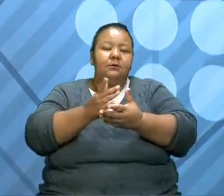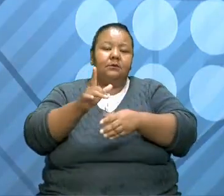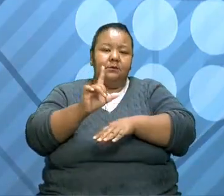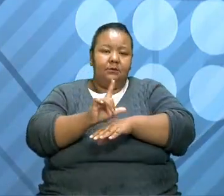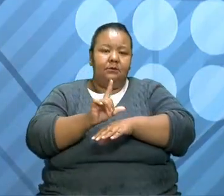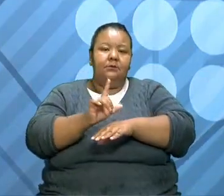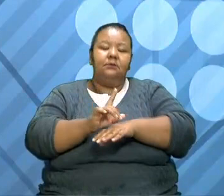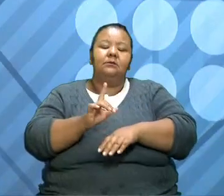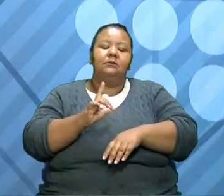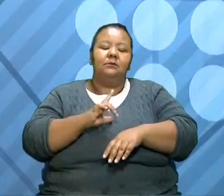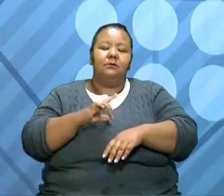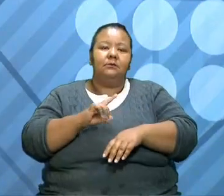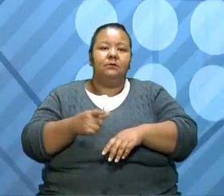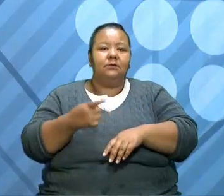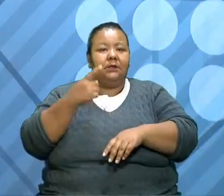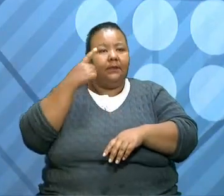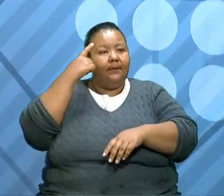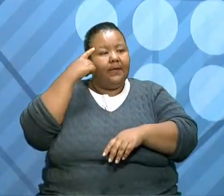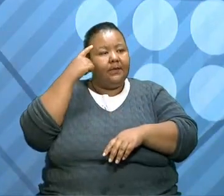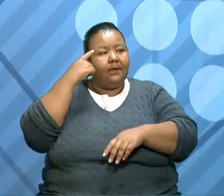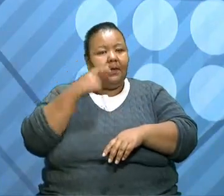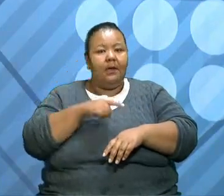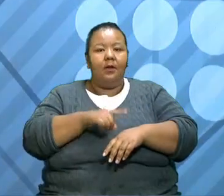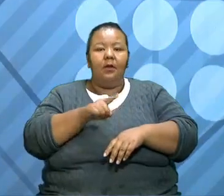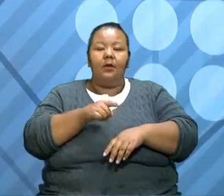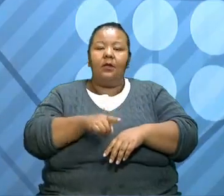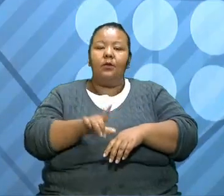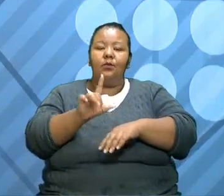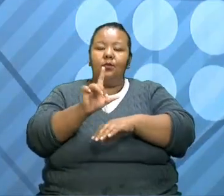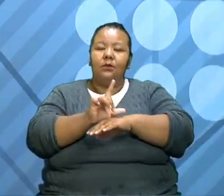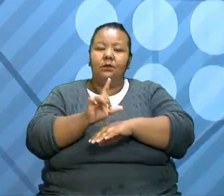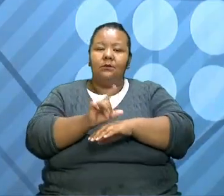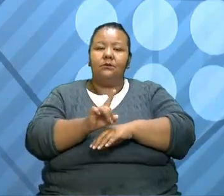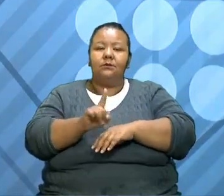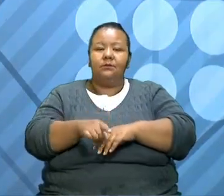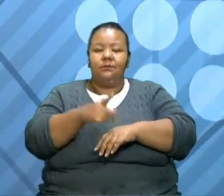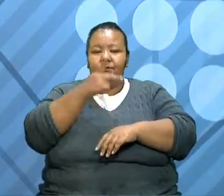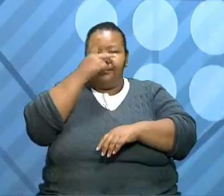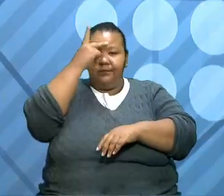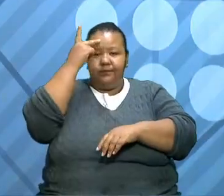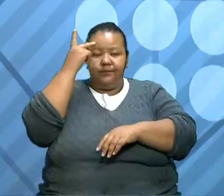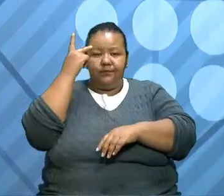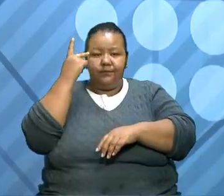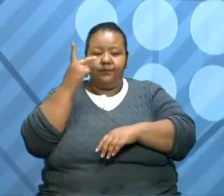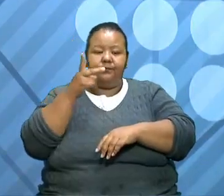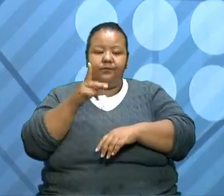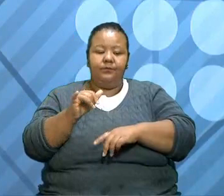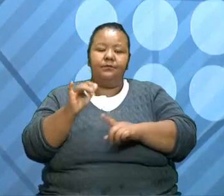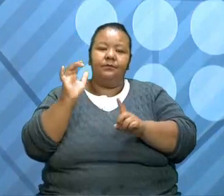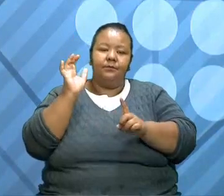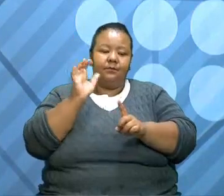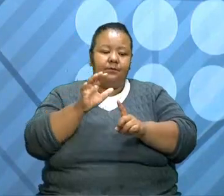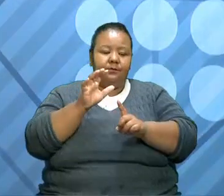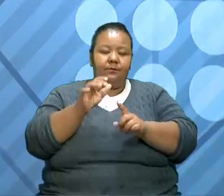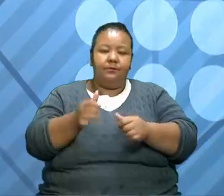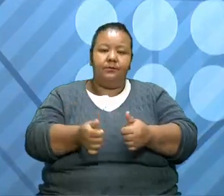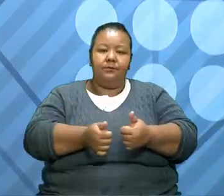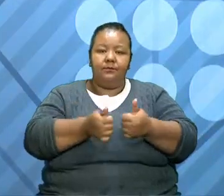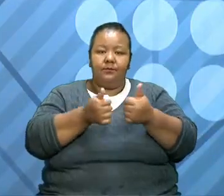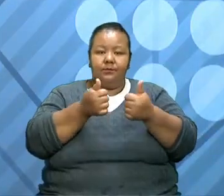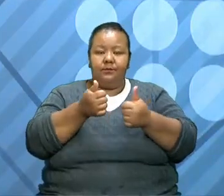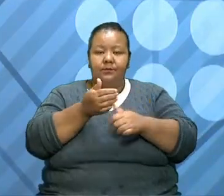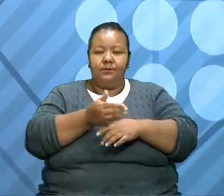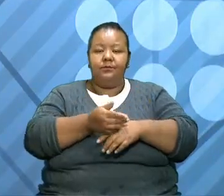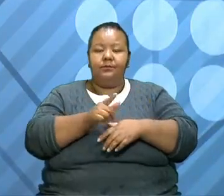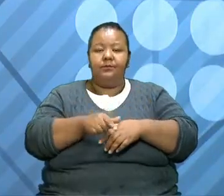Existe. Então, o que você tem que pensar? Você tem que pensar que o líder é uma pessoa que vai te influenciar positivamente, vai